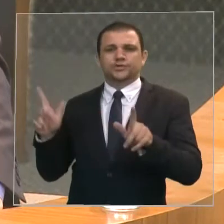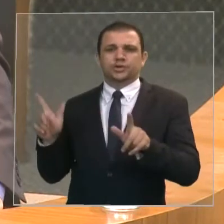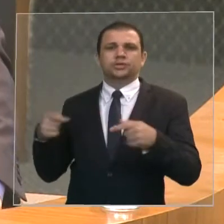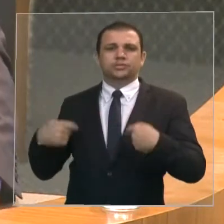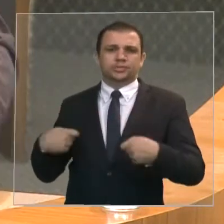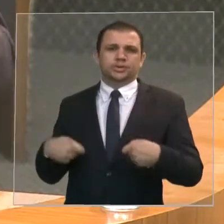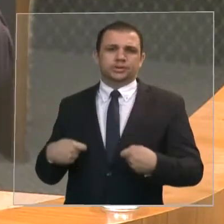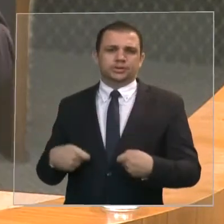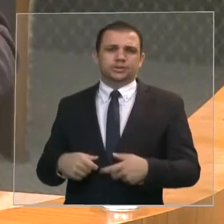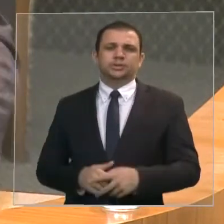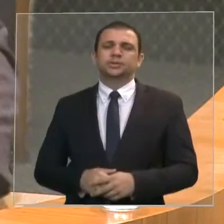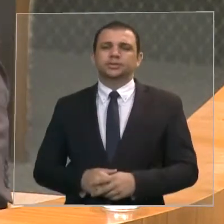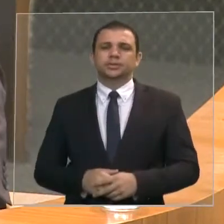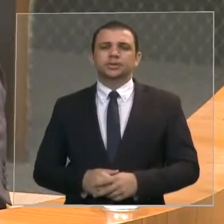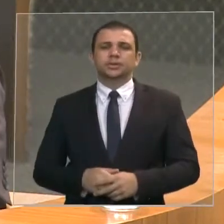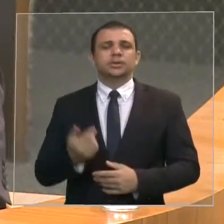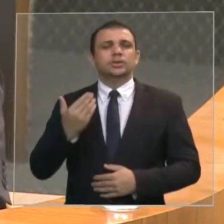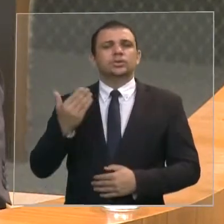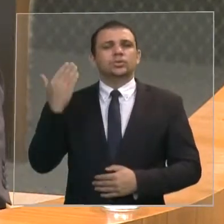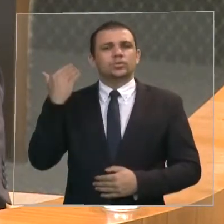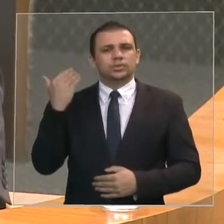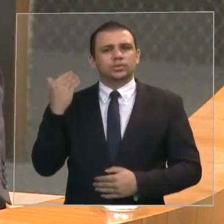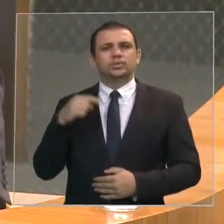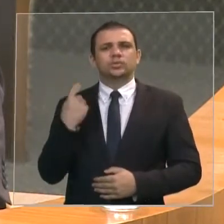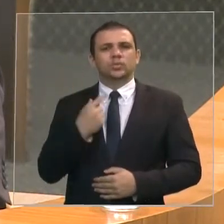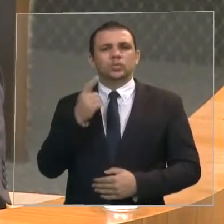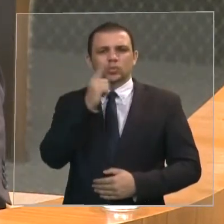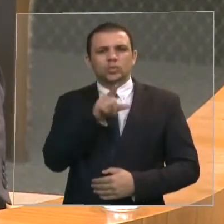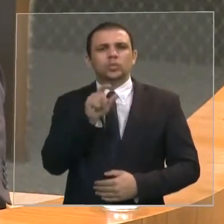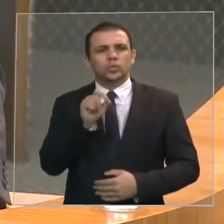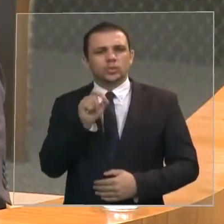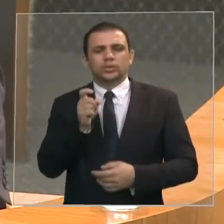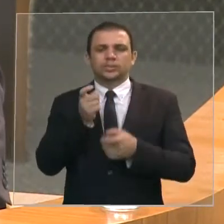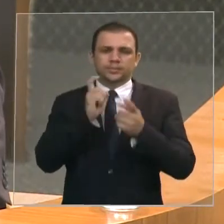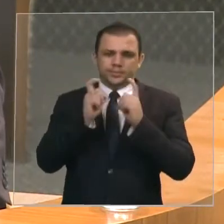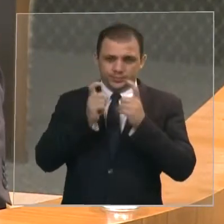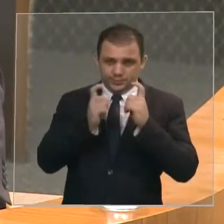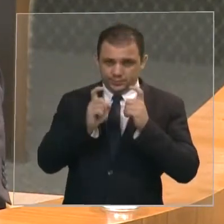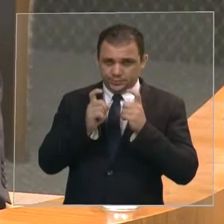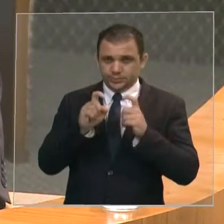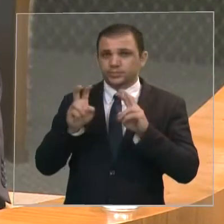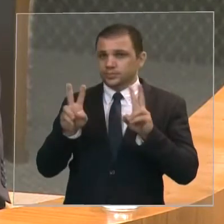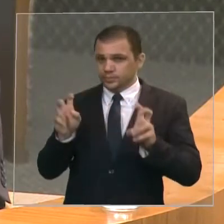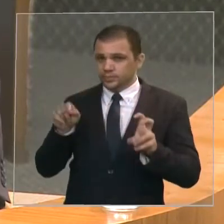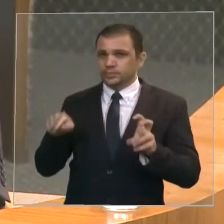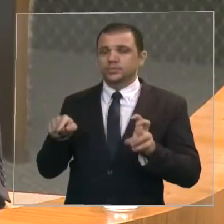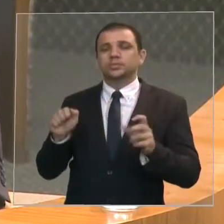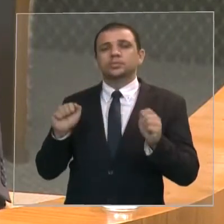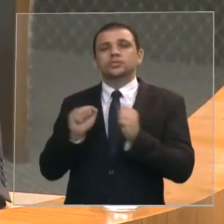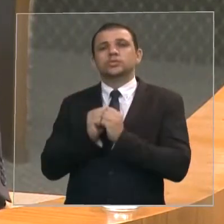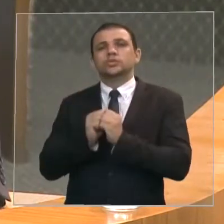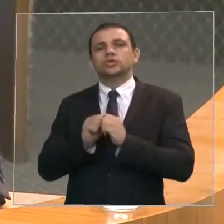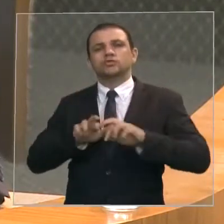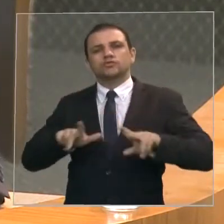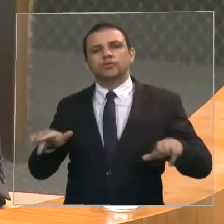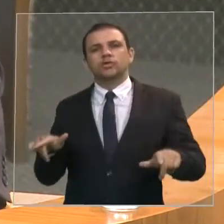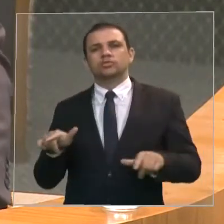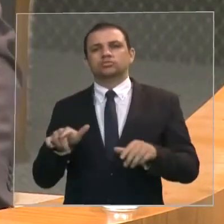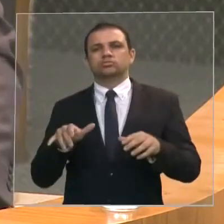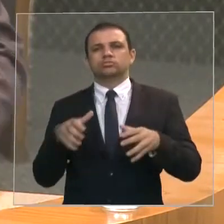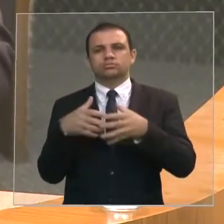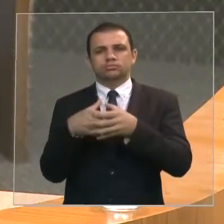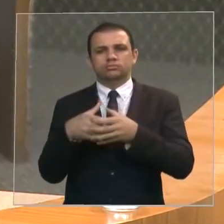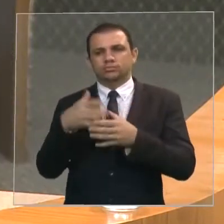E, recentemente, nós conseguimos discutir essa temática com todo um conjunto